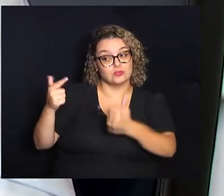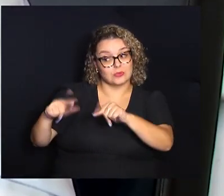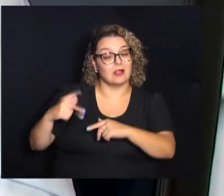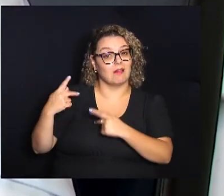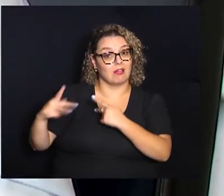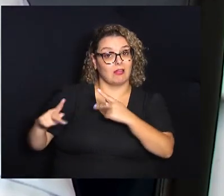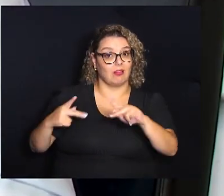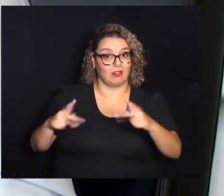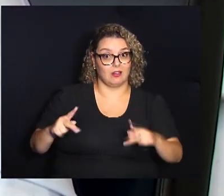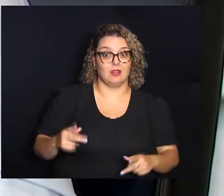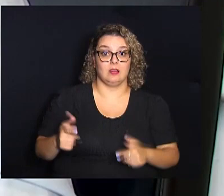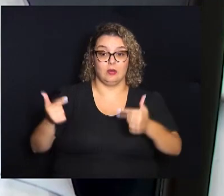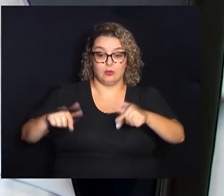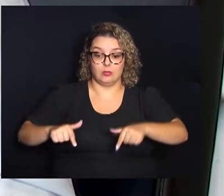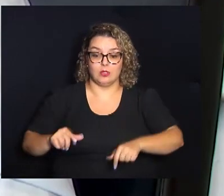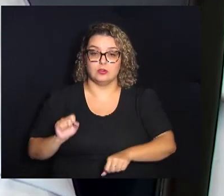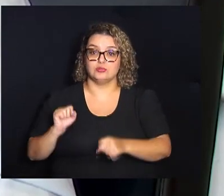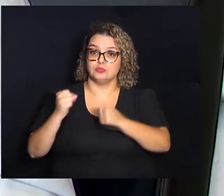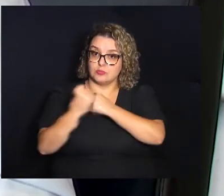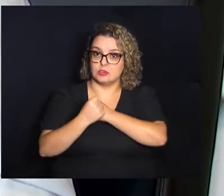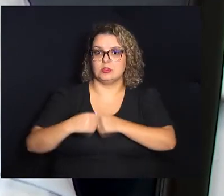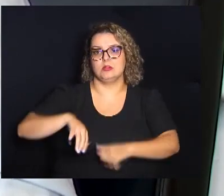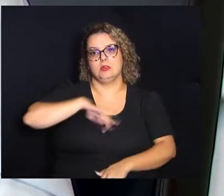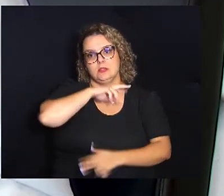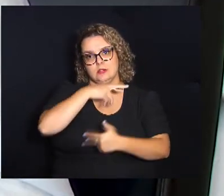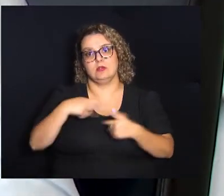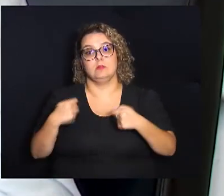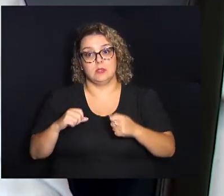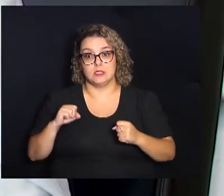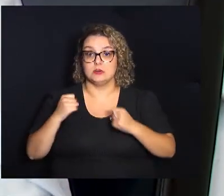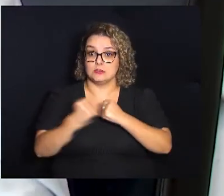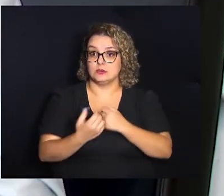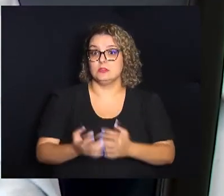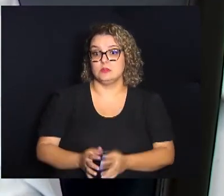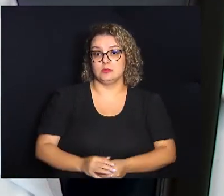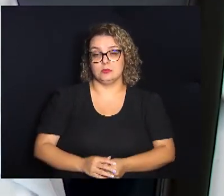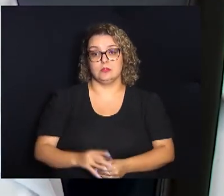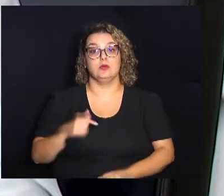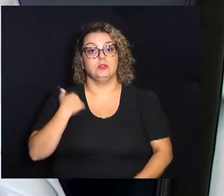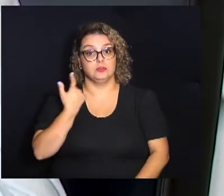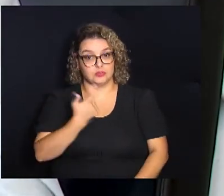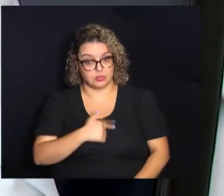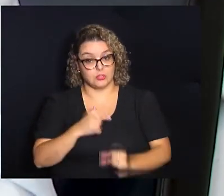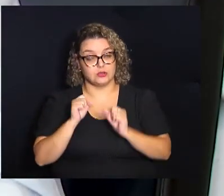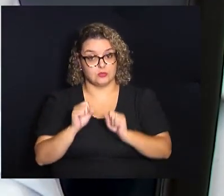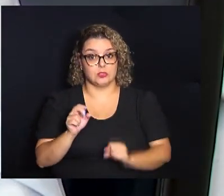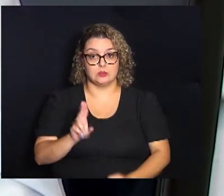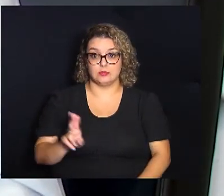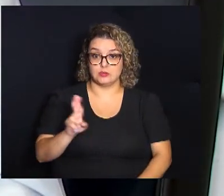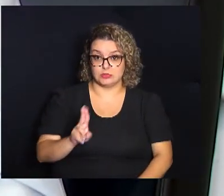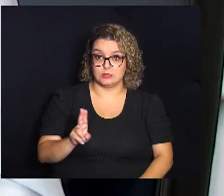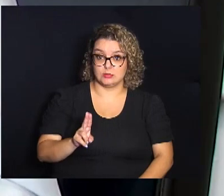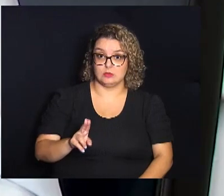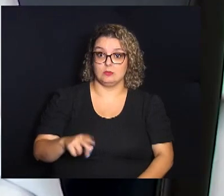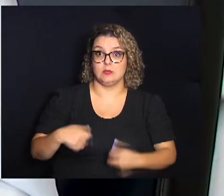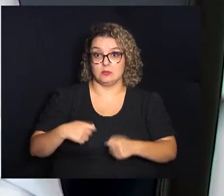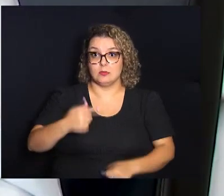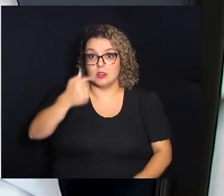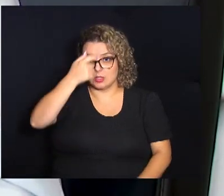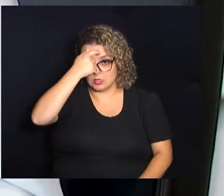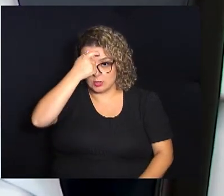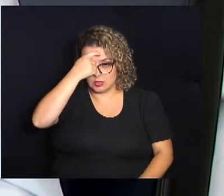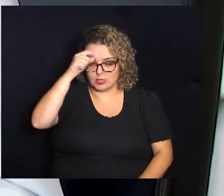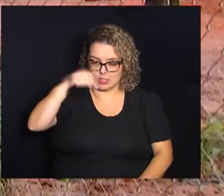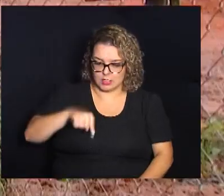de proteção ambiental, eles precisam ser protegidos. Nós podemos usar, mas nós temos que ter consciência que ali